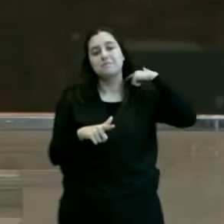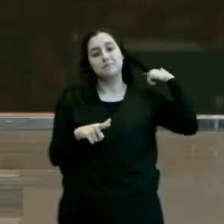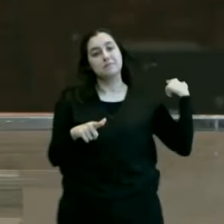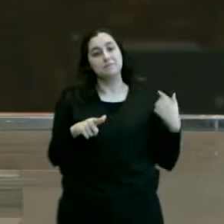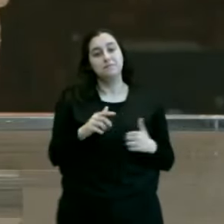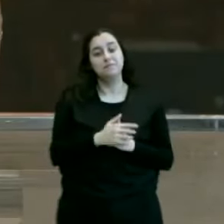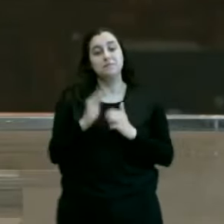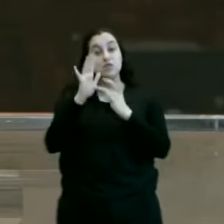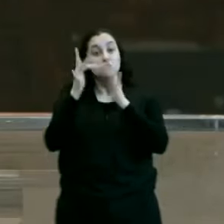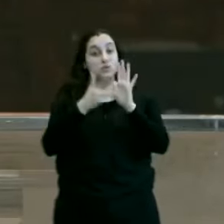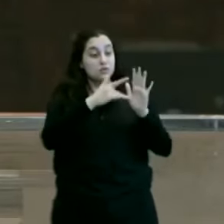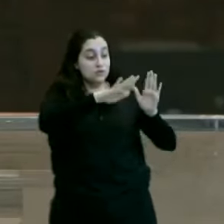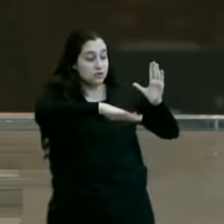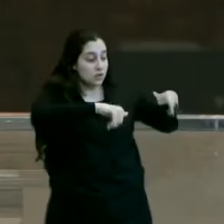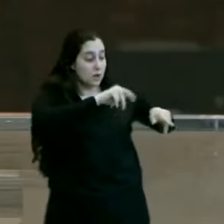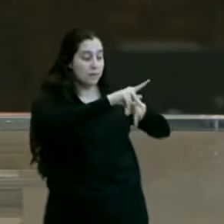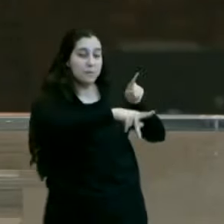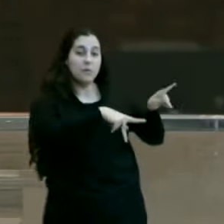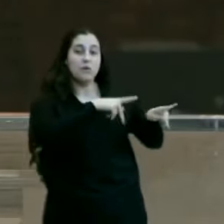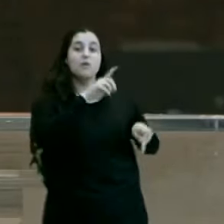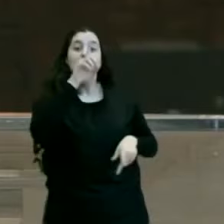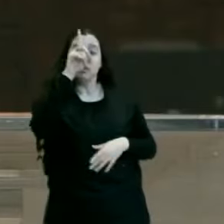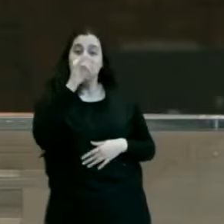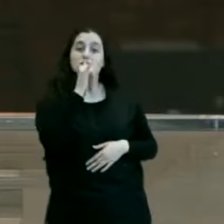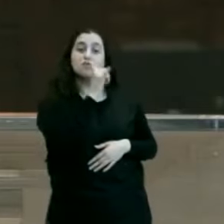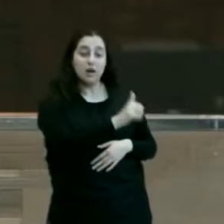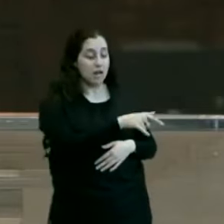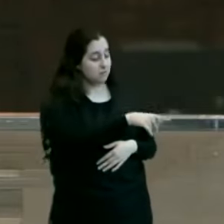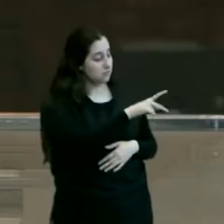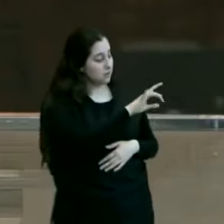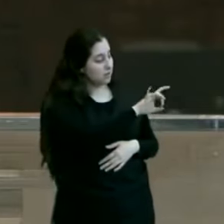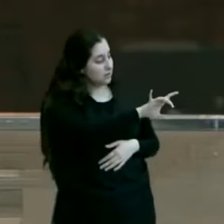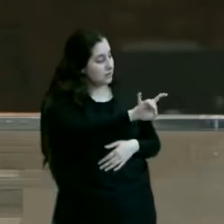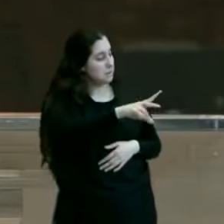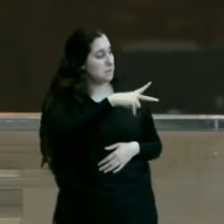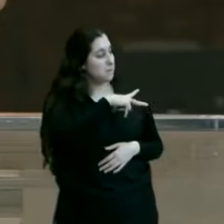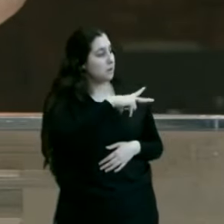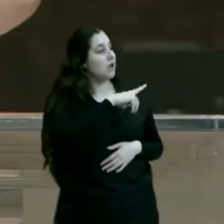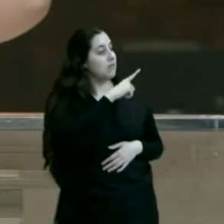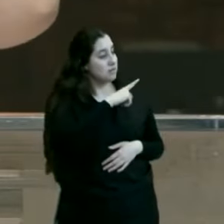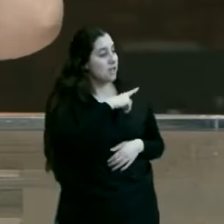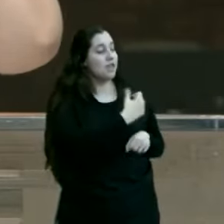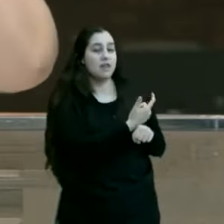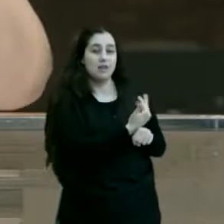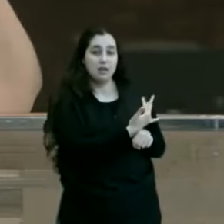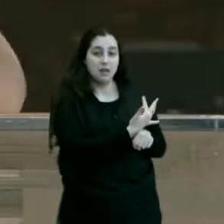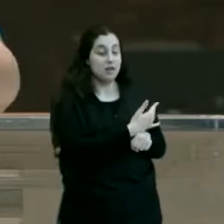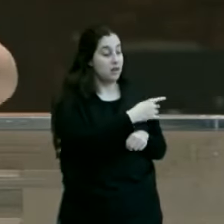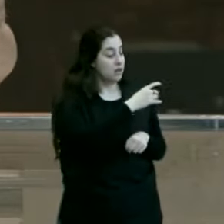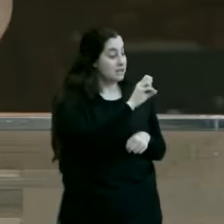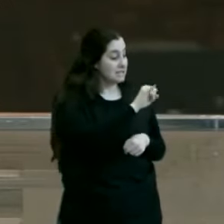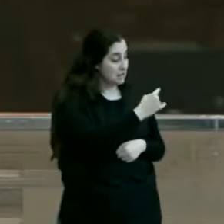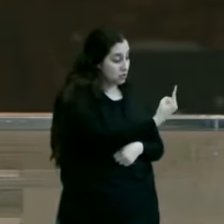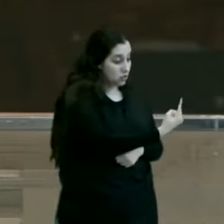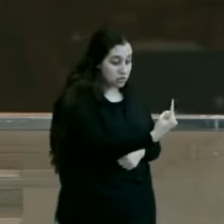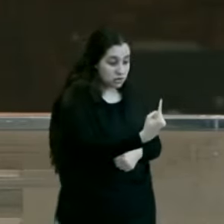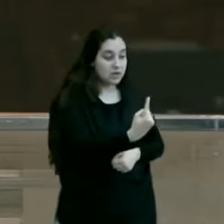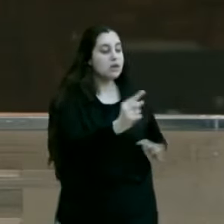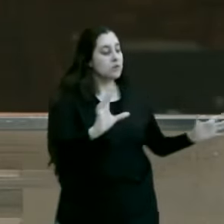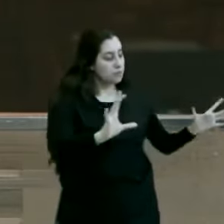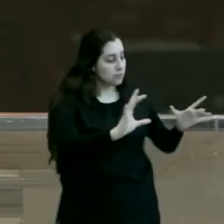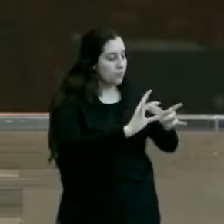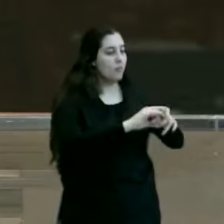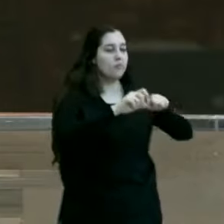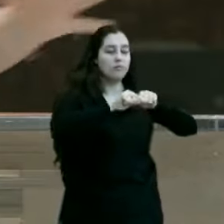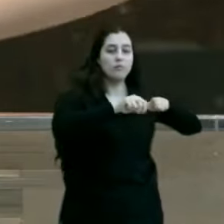o povo, ele tem um avivamento pessoal que gera um avivamento comunitário. Ele